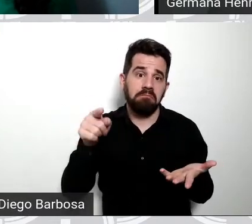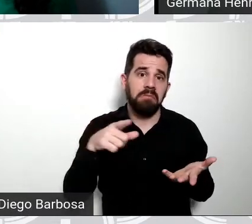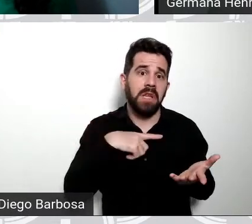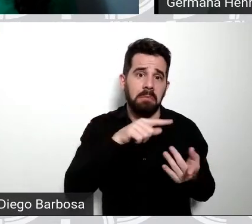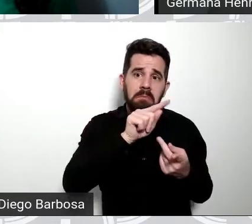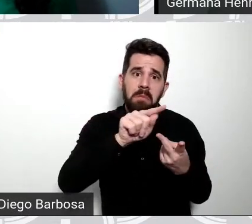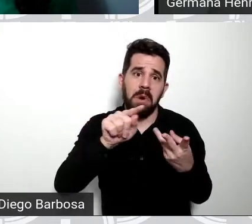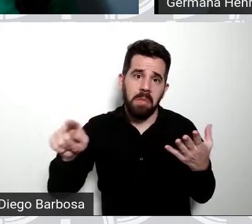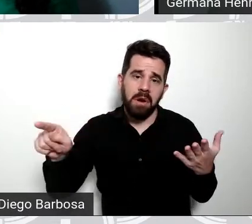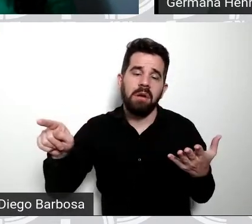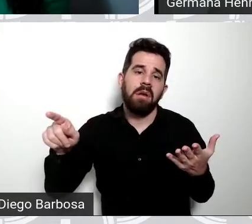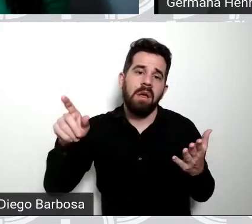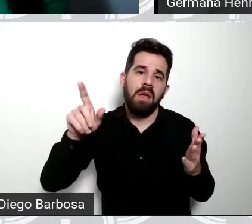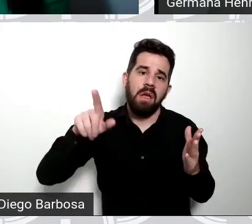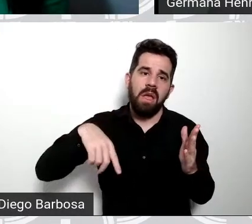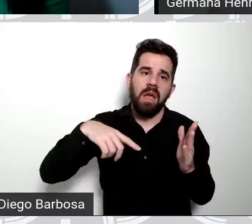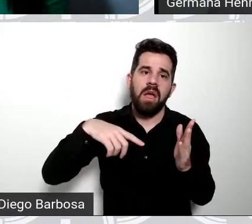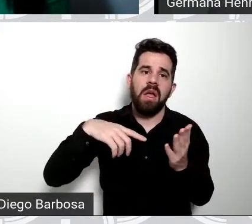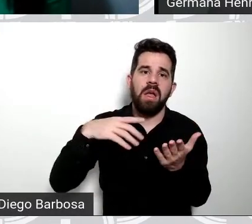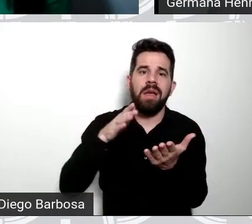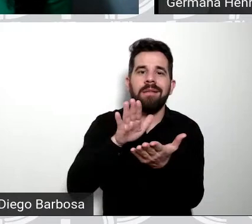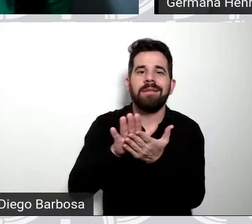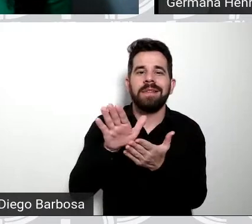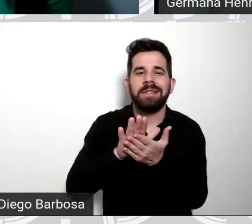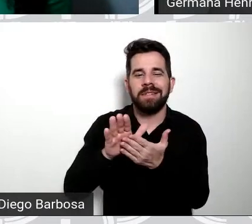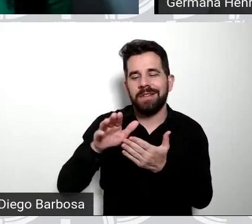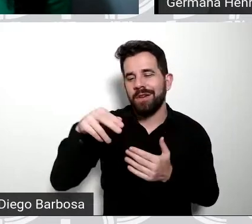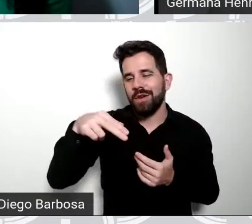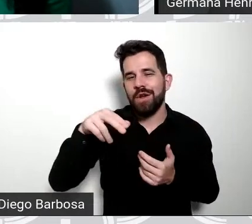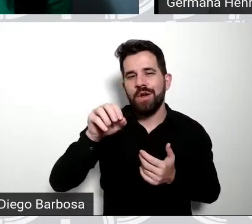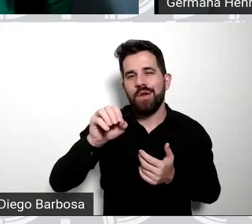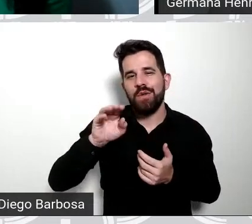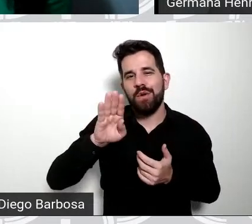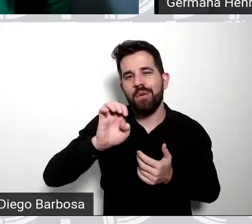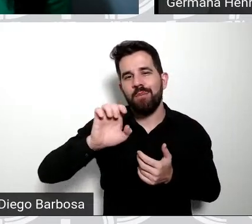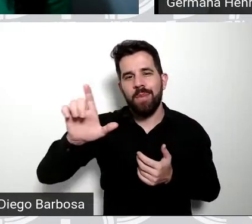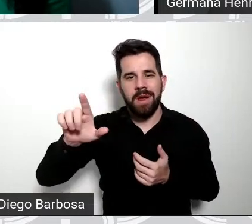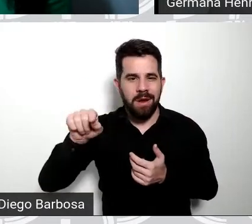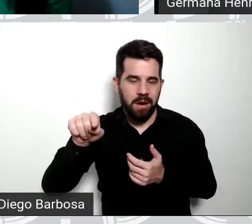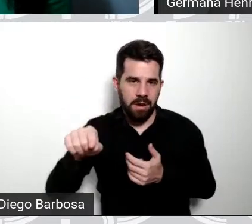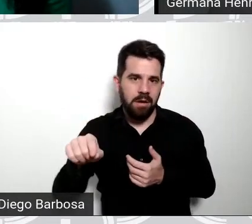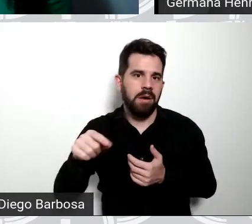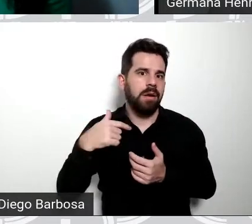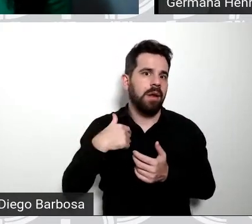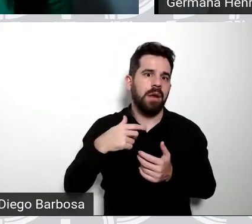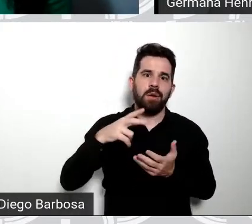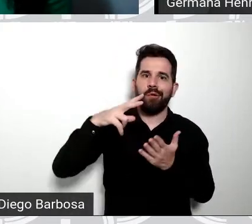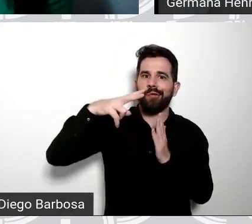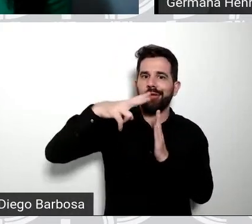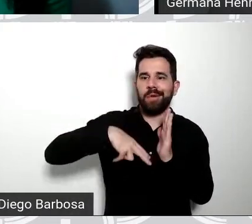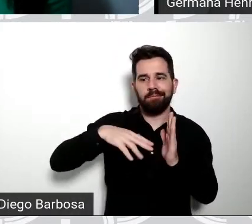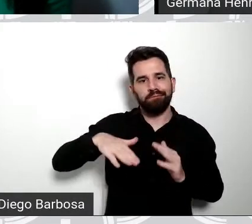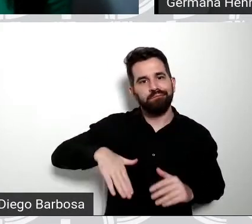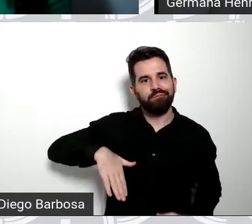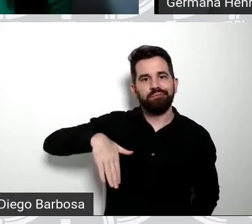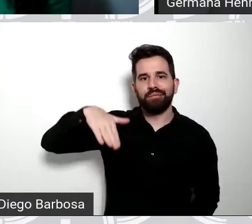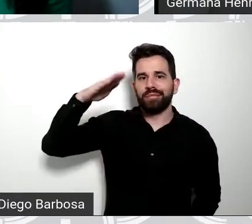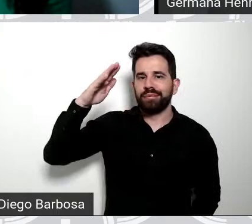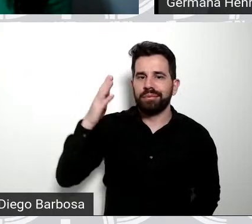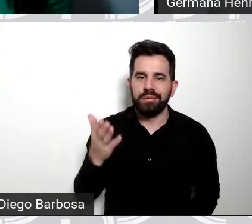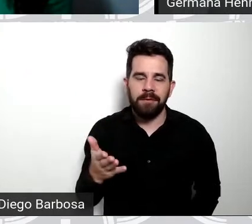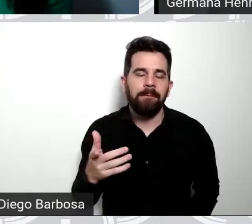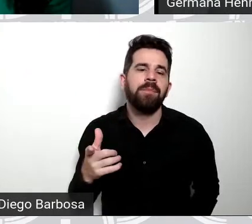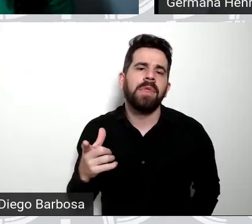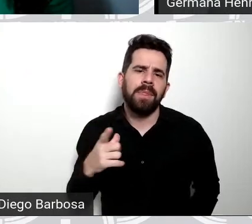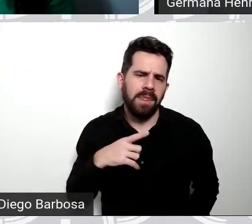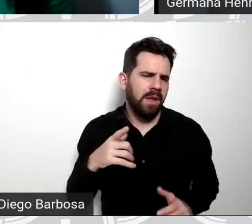sempre li, né, desde criança, a Biblioteca dos Séculos, também, que é outra coleção, a coleção amarela,